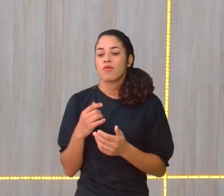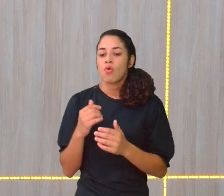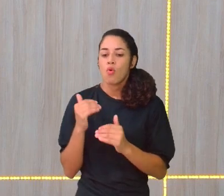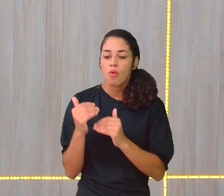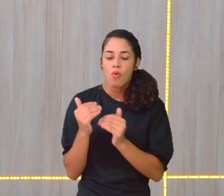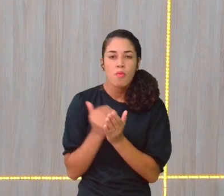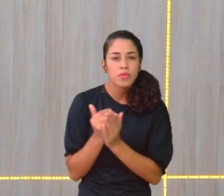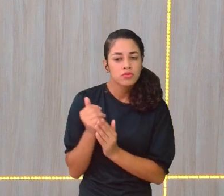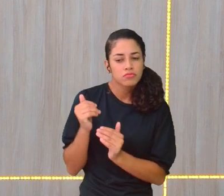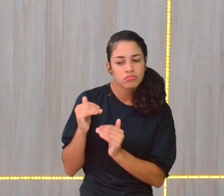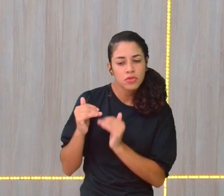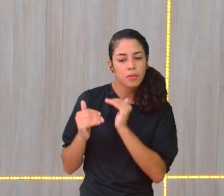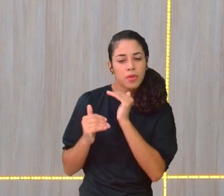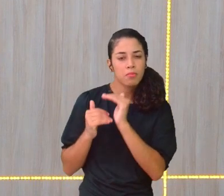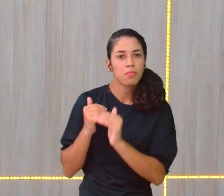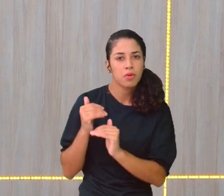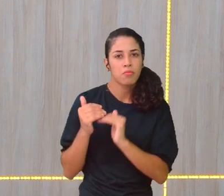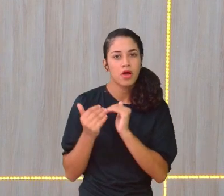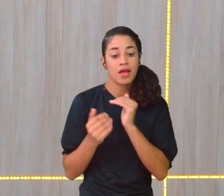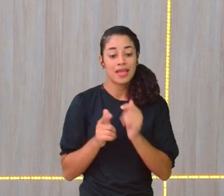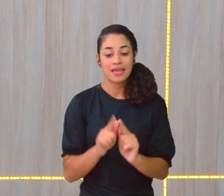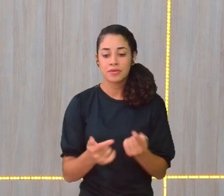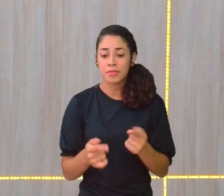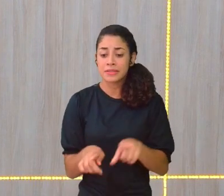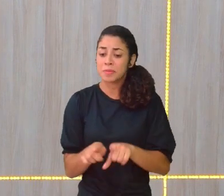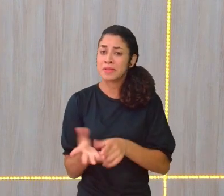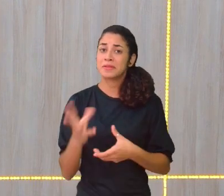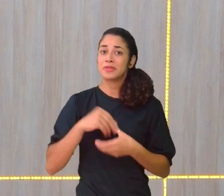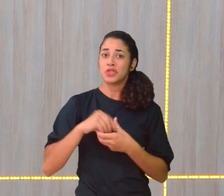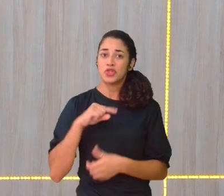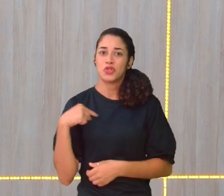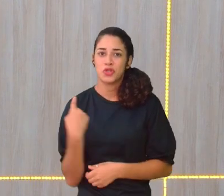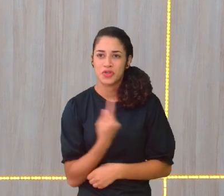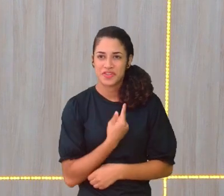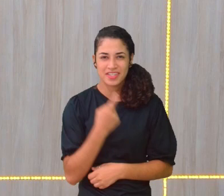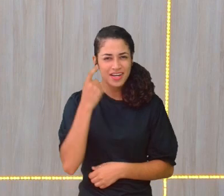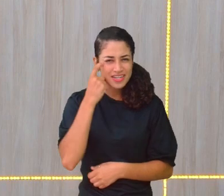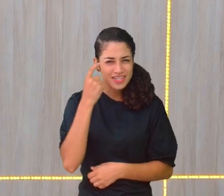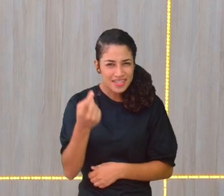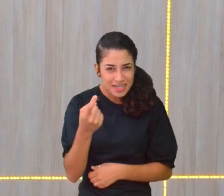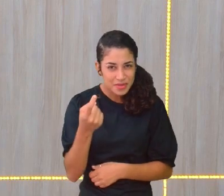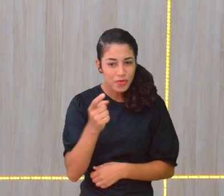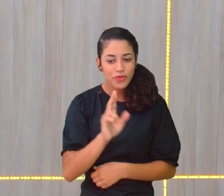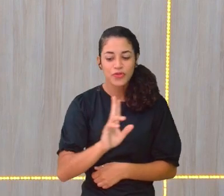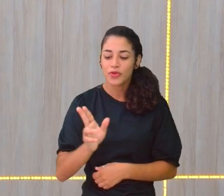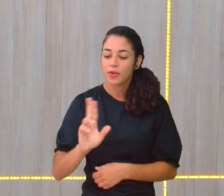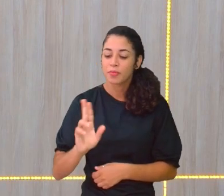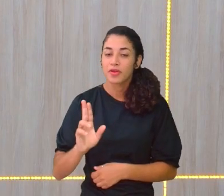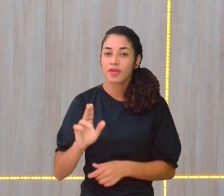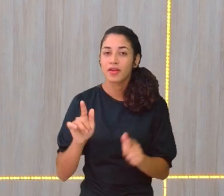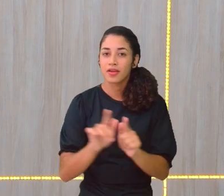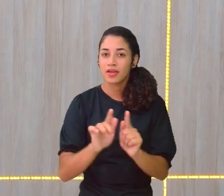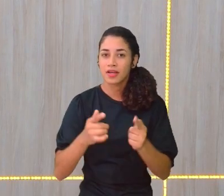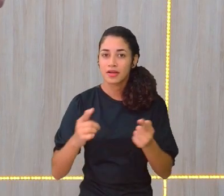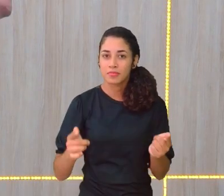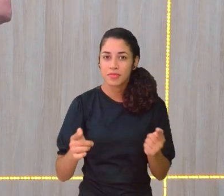essa gramática em nós. E aí? Lembram do nome desta gramática? É a